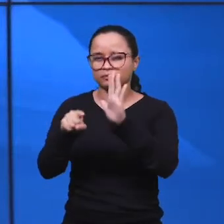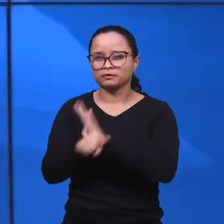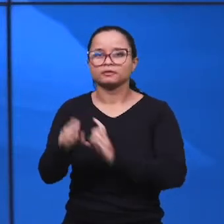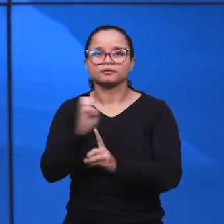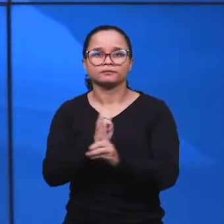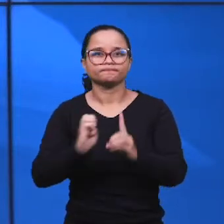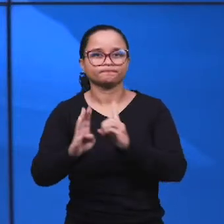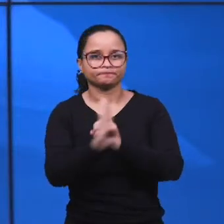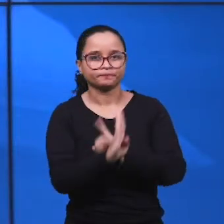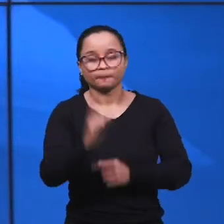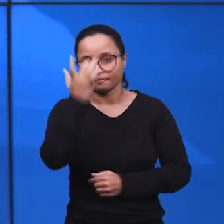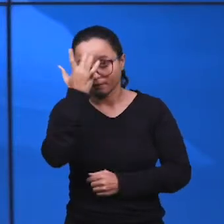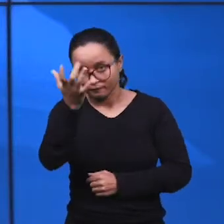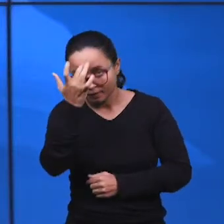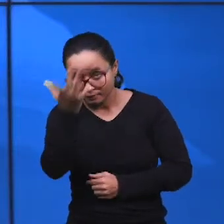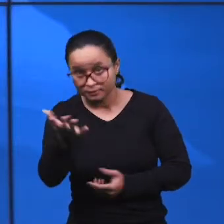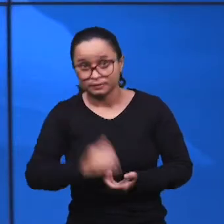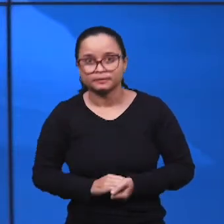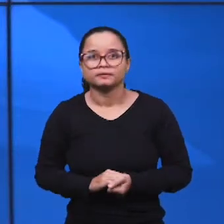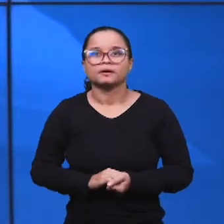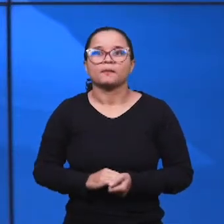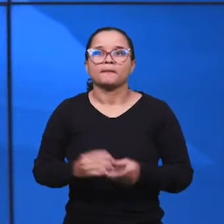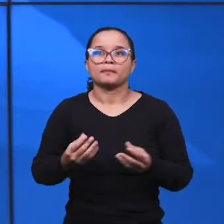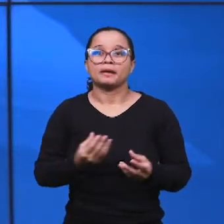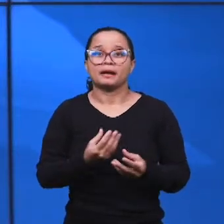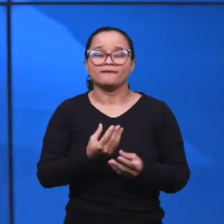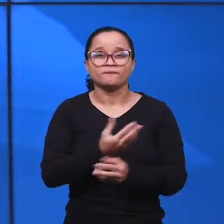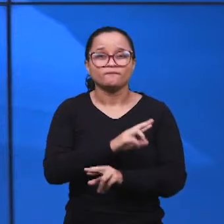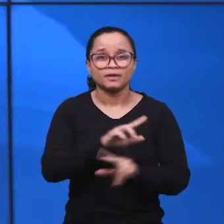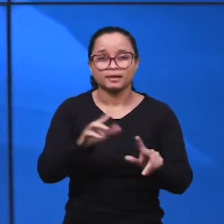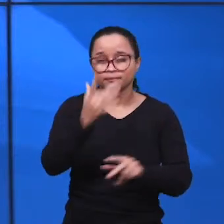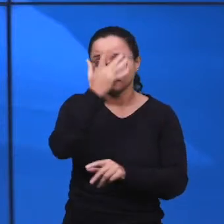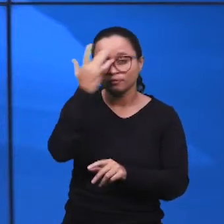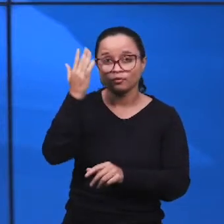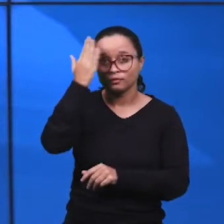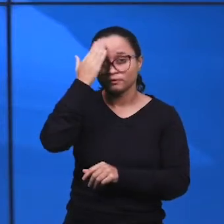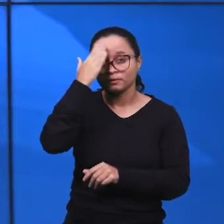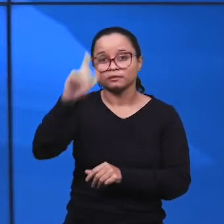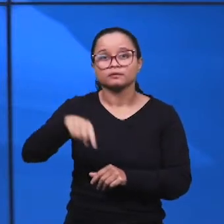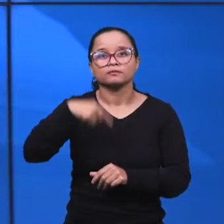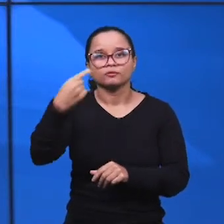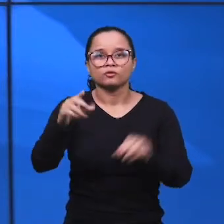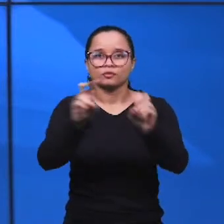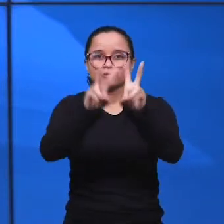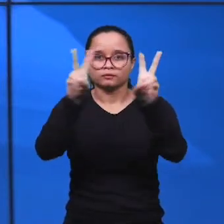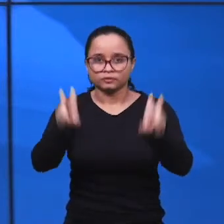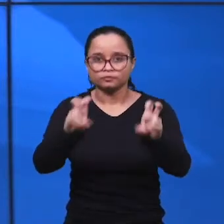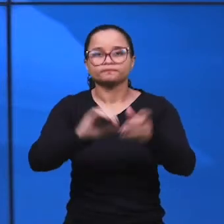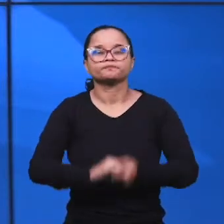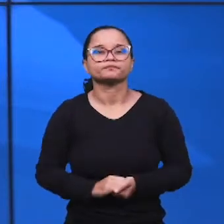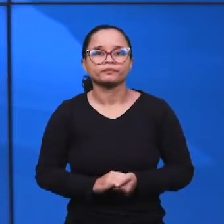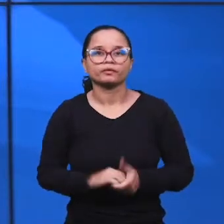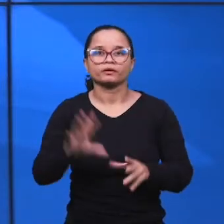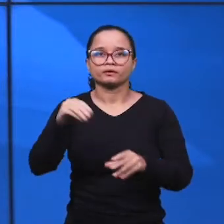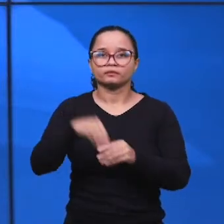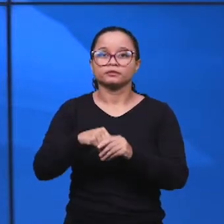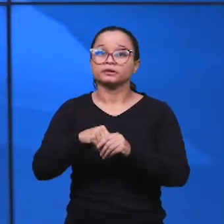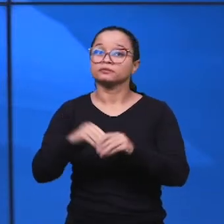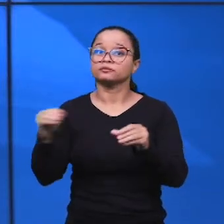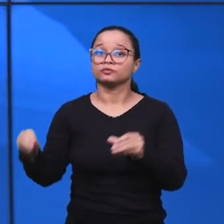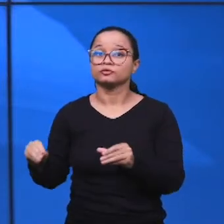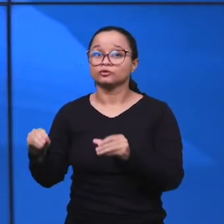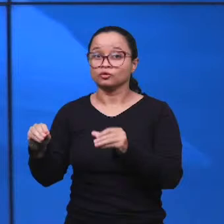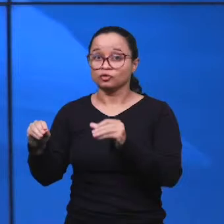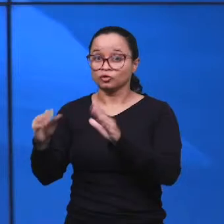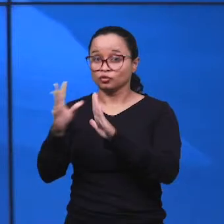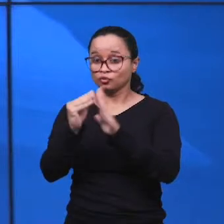o que vai facilitar para muitos o entendimento daqui a pouco do assunto que será transmitido dentro do conteúdo